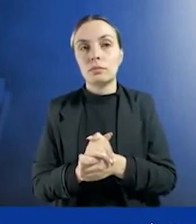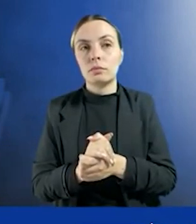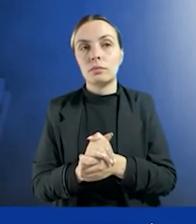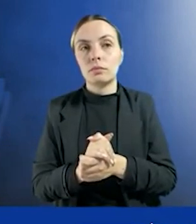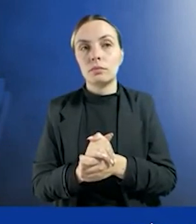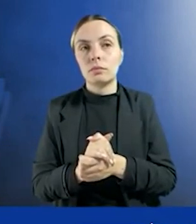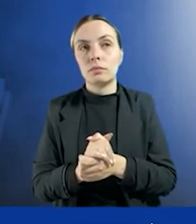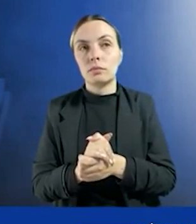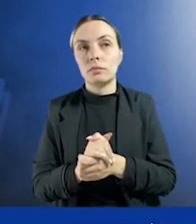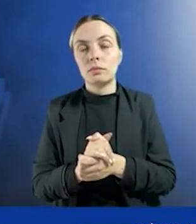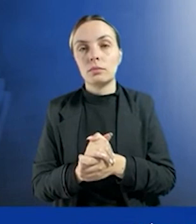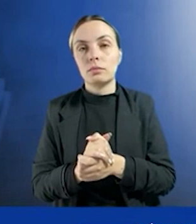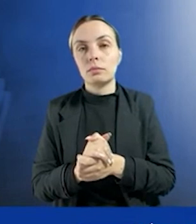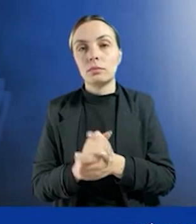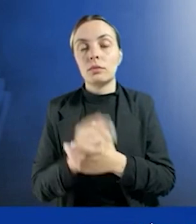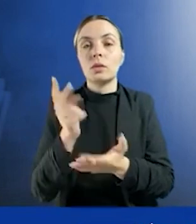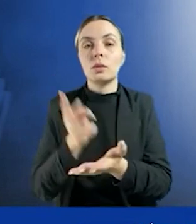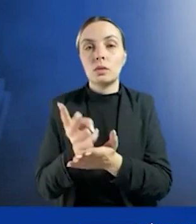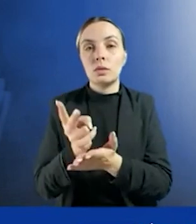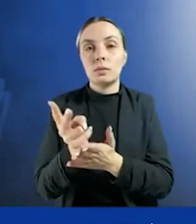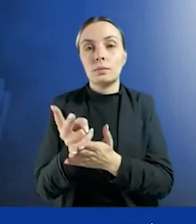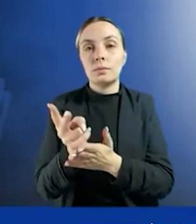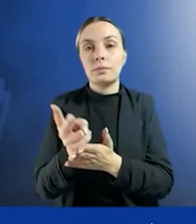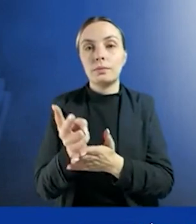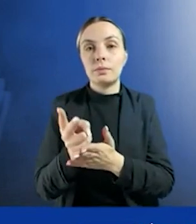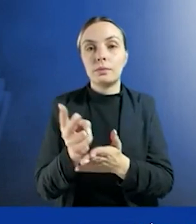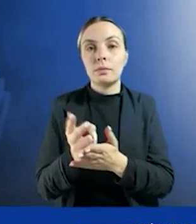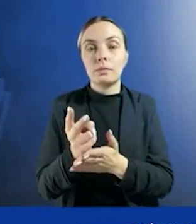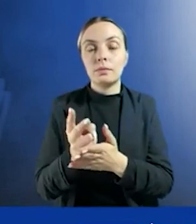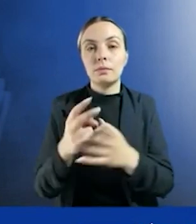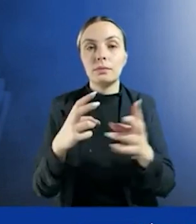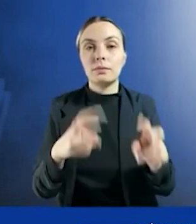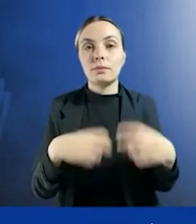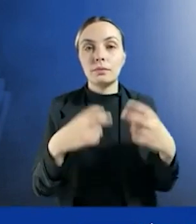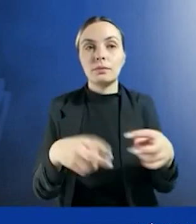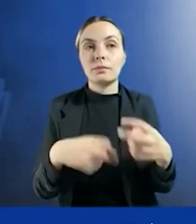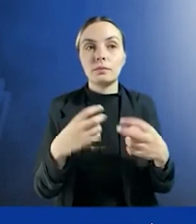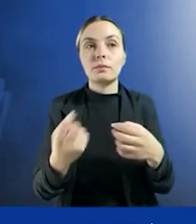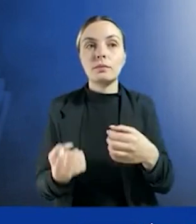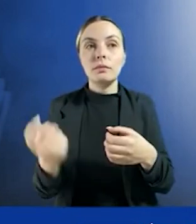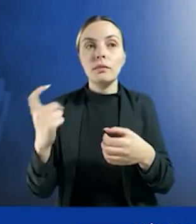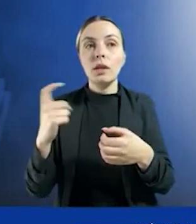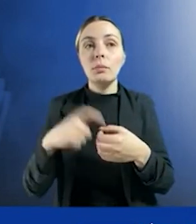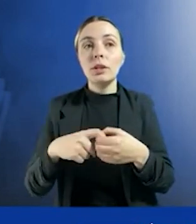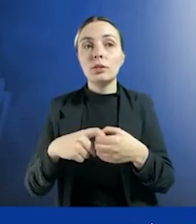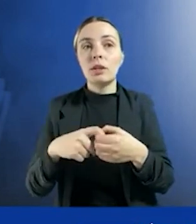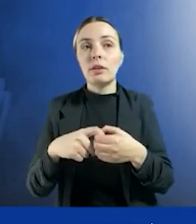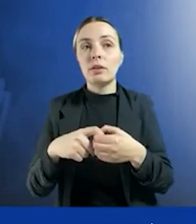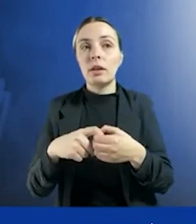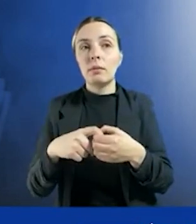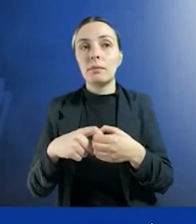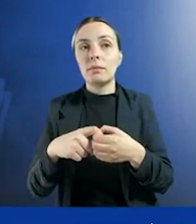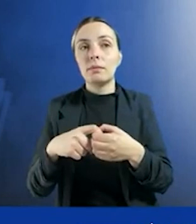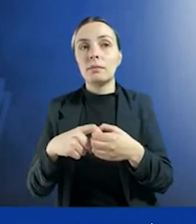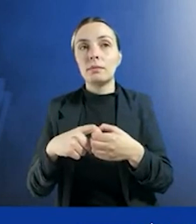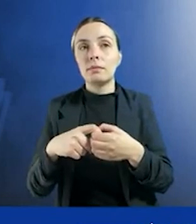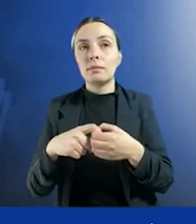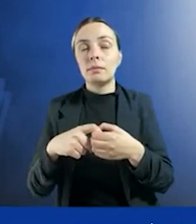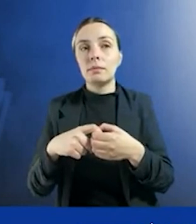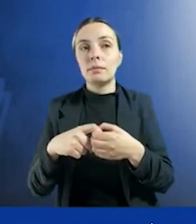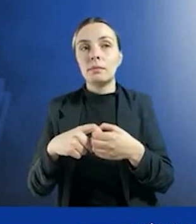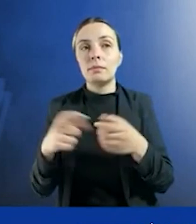com a conservação para a agricultura e a recuperação das culturas, aumentando